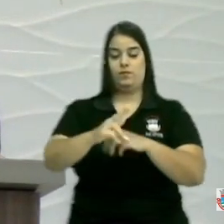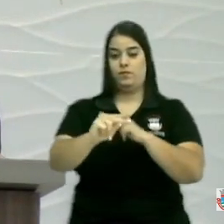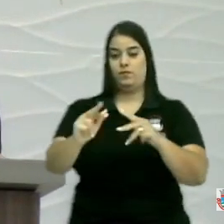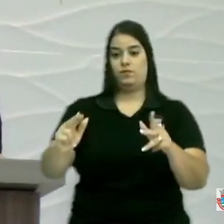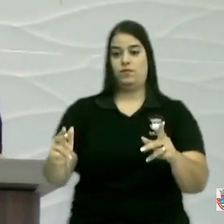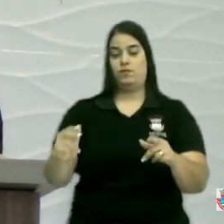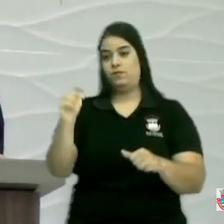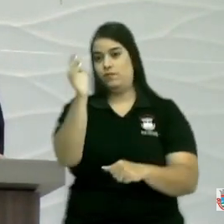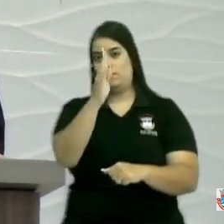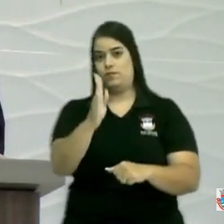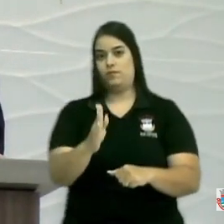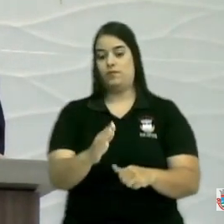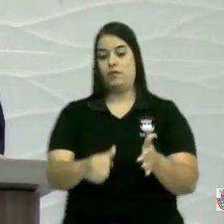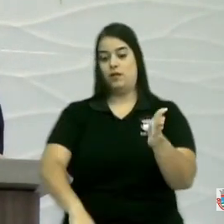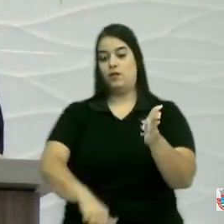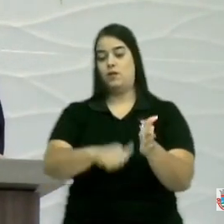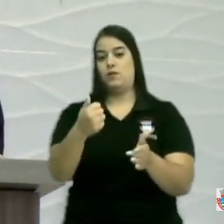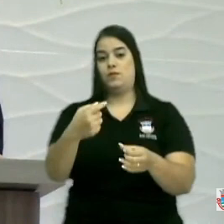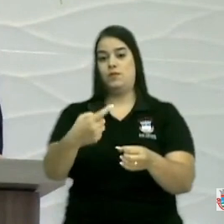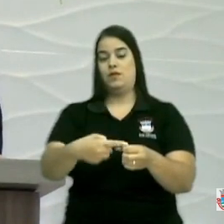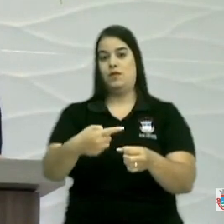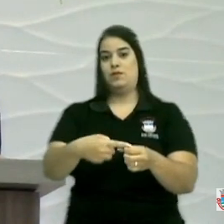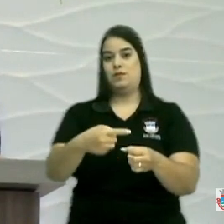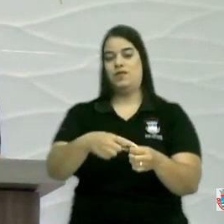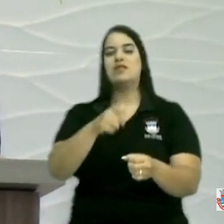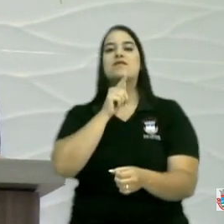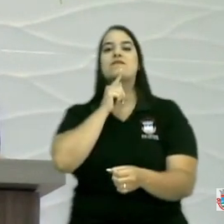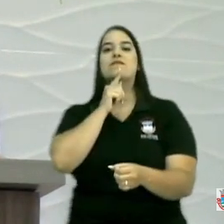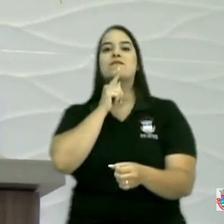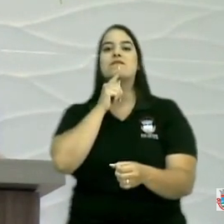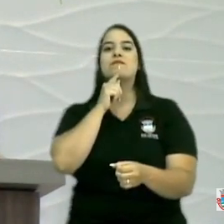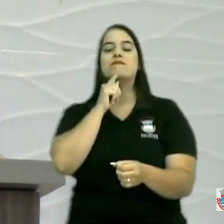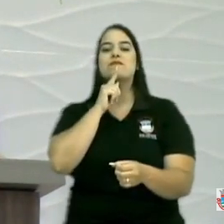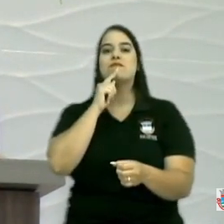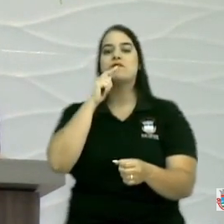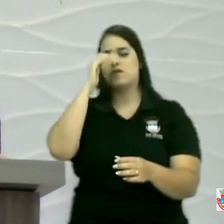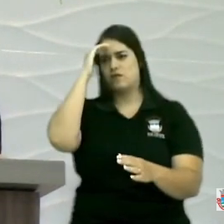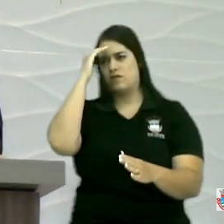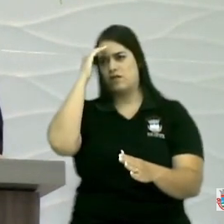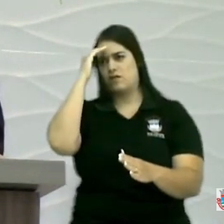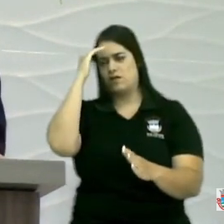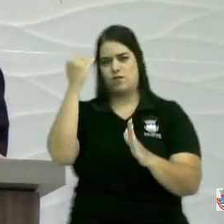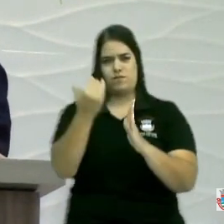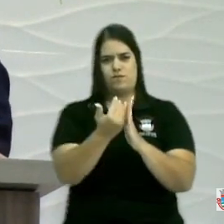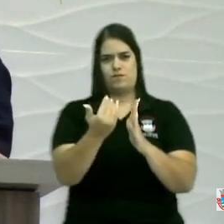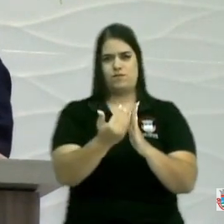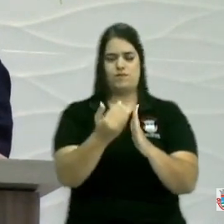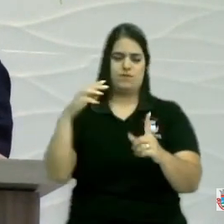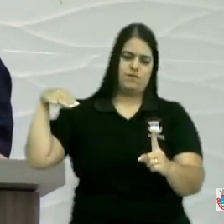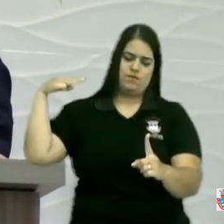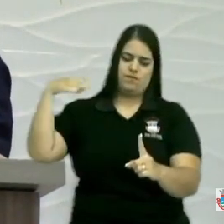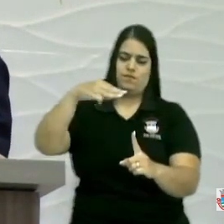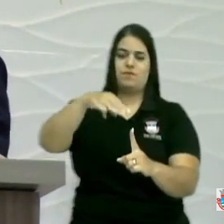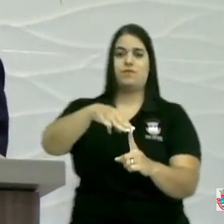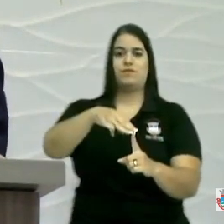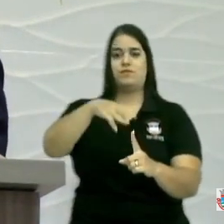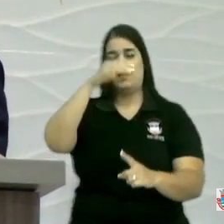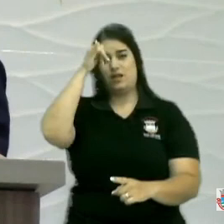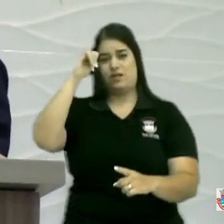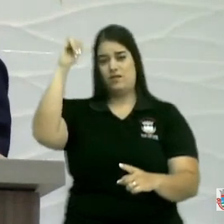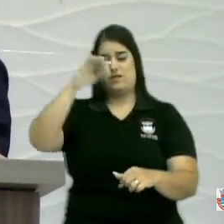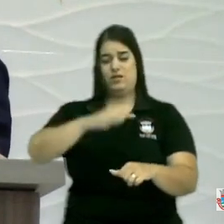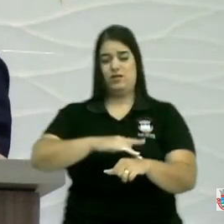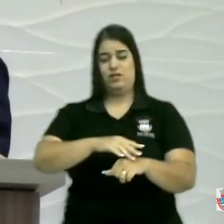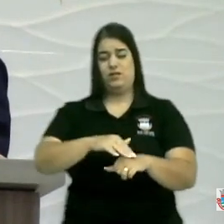quarta GERE em Garanhuns no cumprimento dessas metas do nosso Previne Brasil nas unidades básicas de saúde. Previne Brasil esse, que a gestão